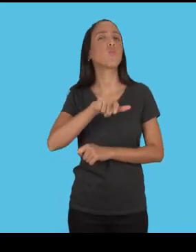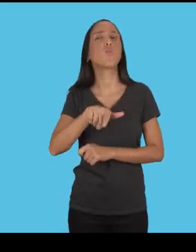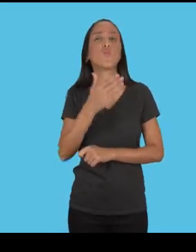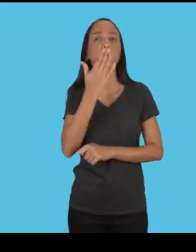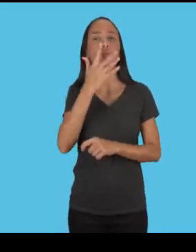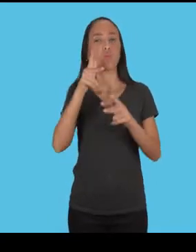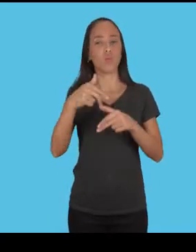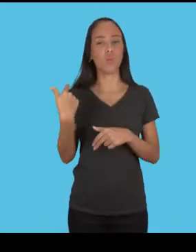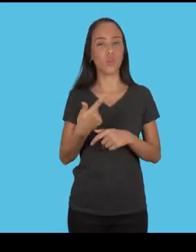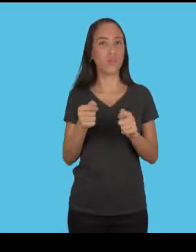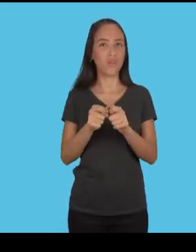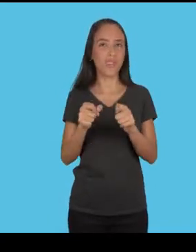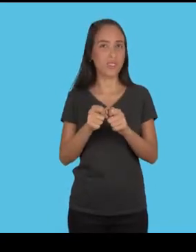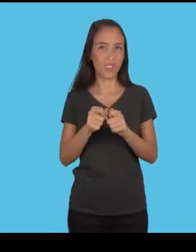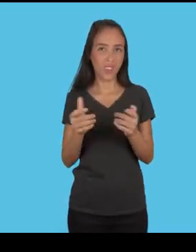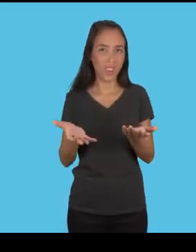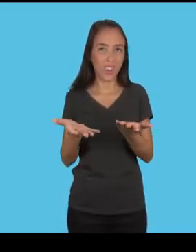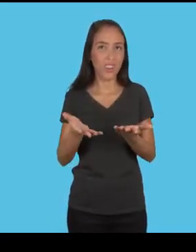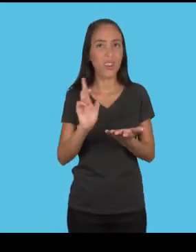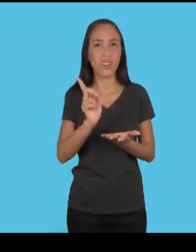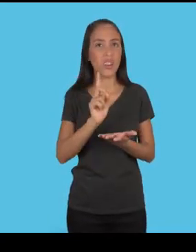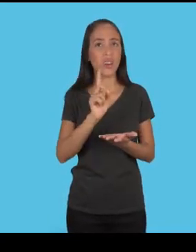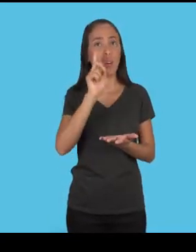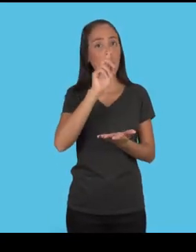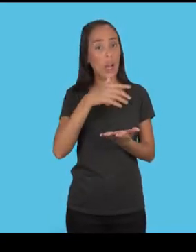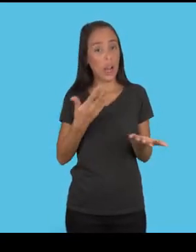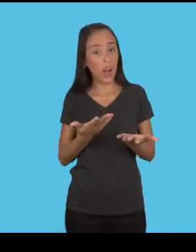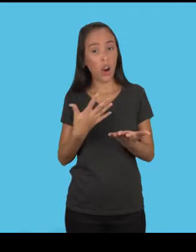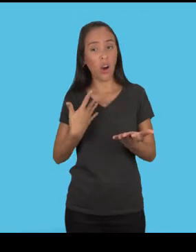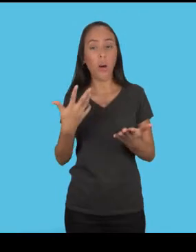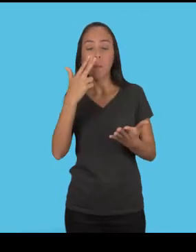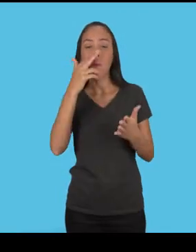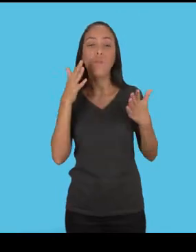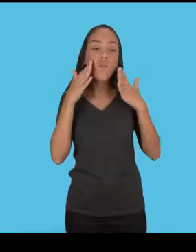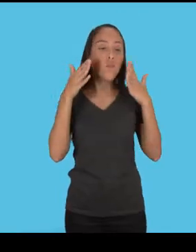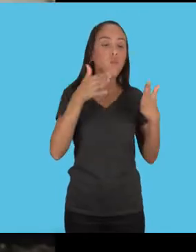nos tornamos, quer dizer, muito mais voltados para o